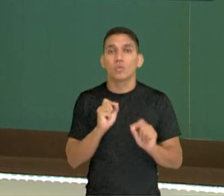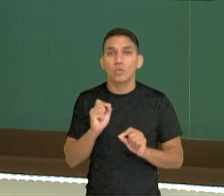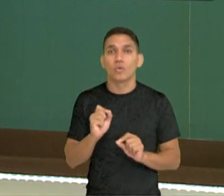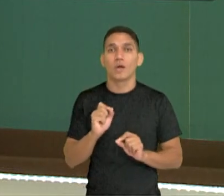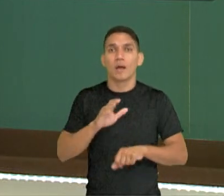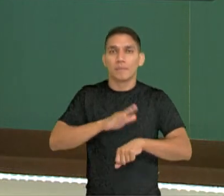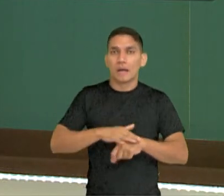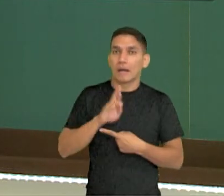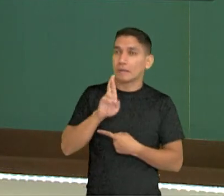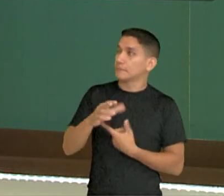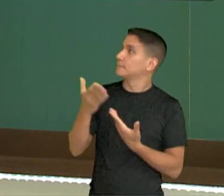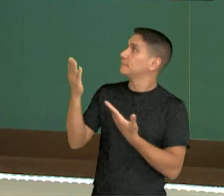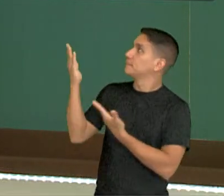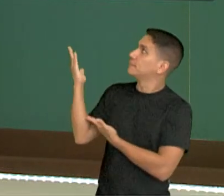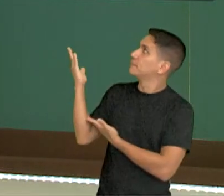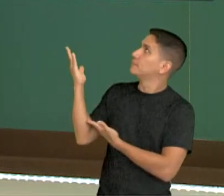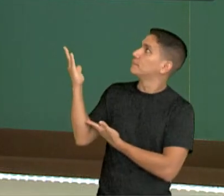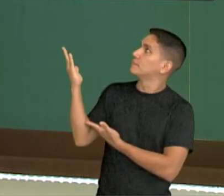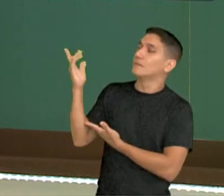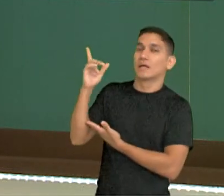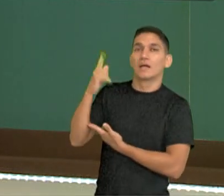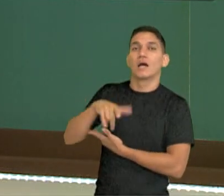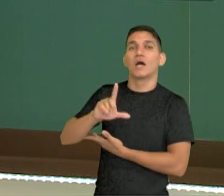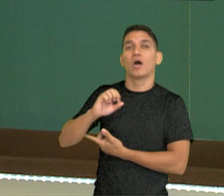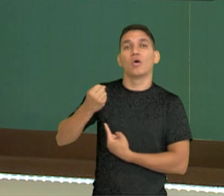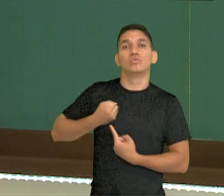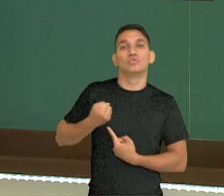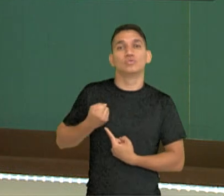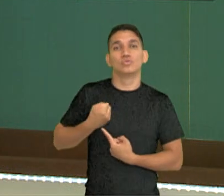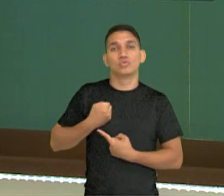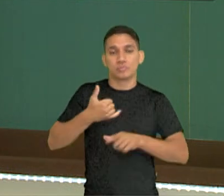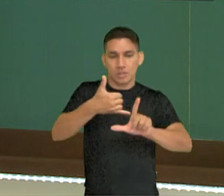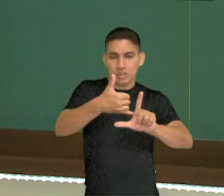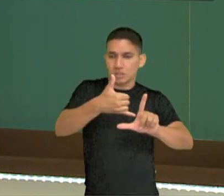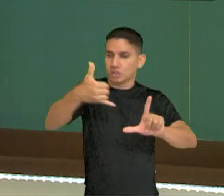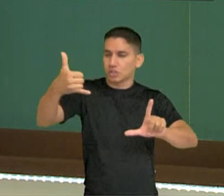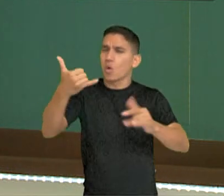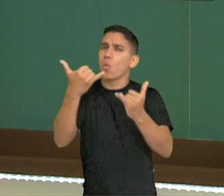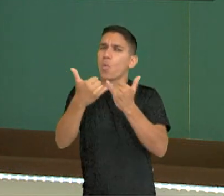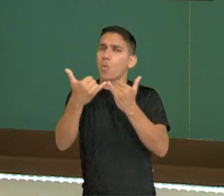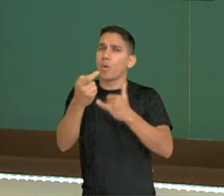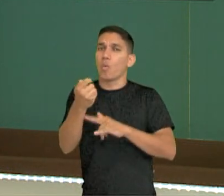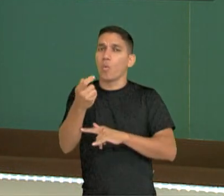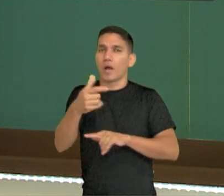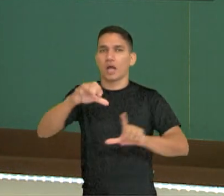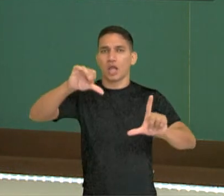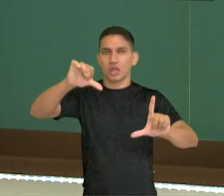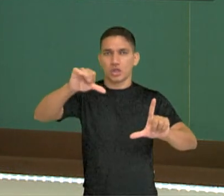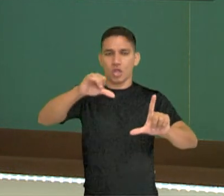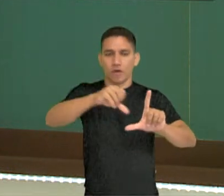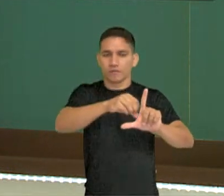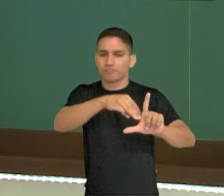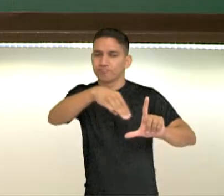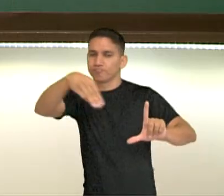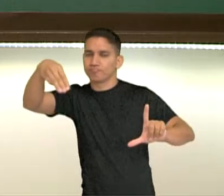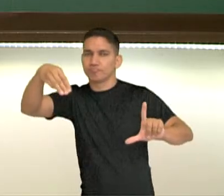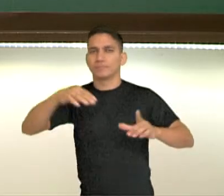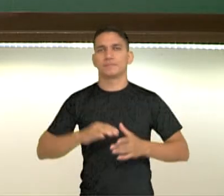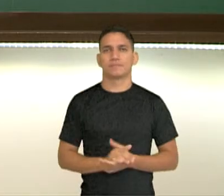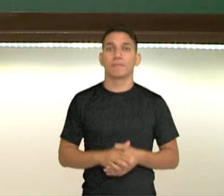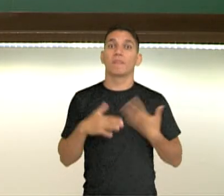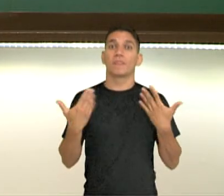aqui como resposta, né, o valor dessa diagonal aproximadamente igual a 9, ok? Então